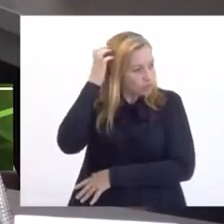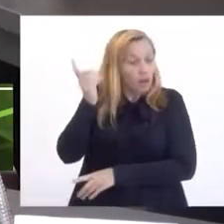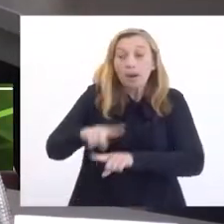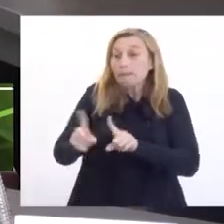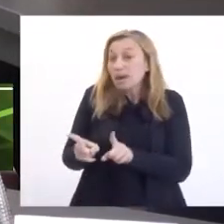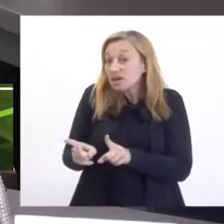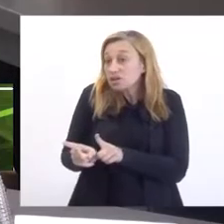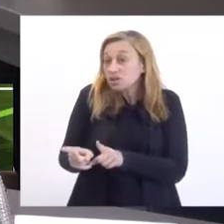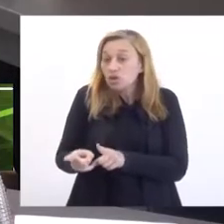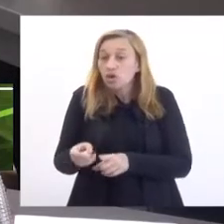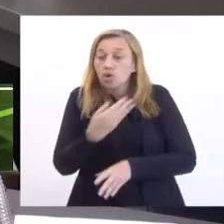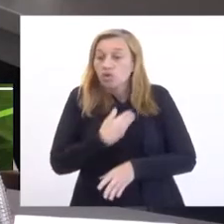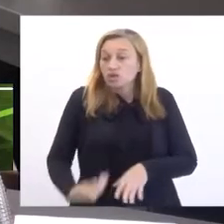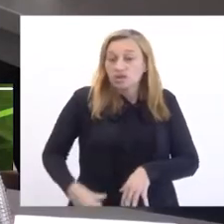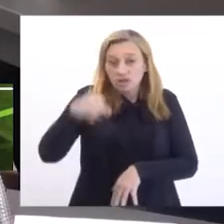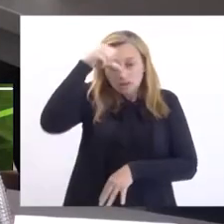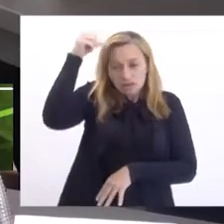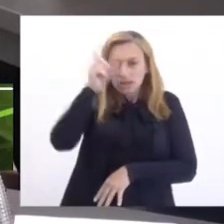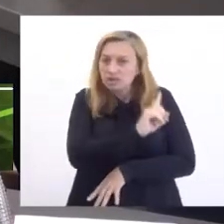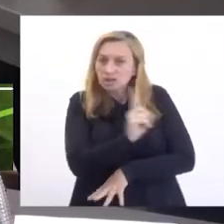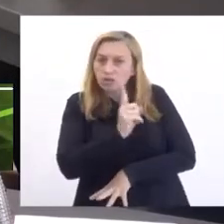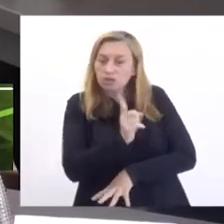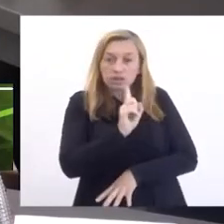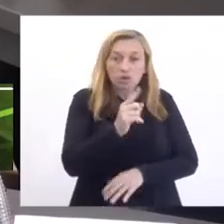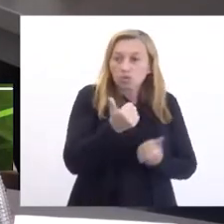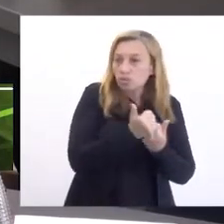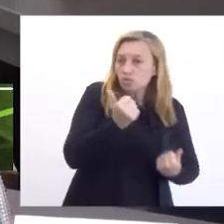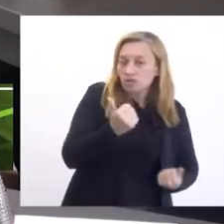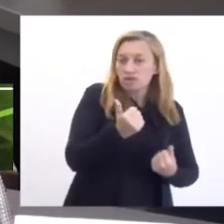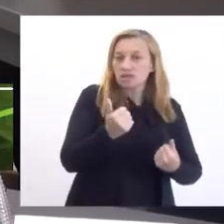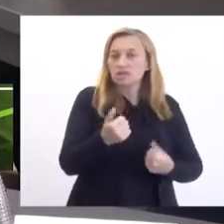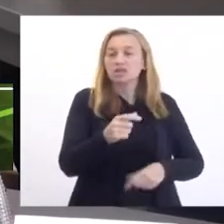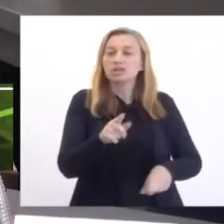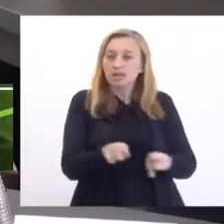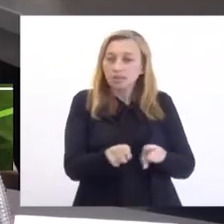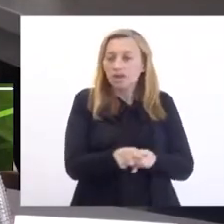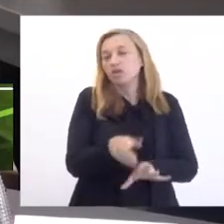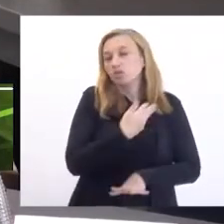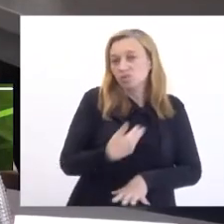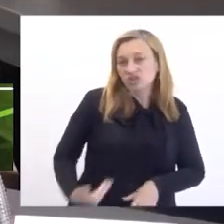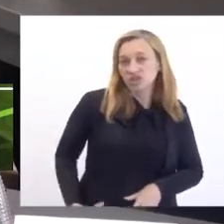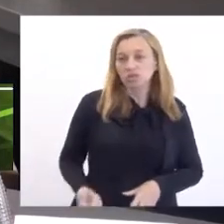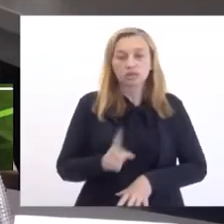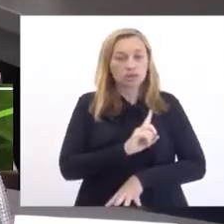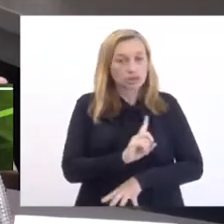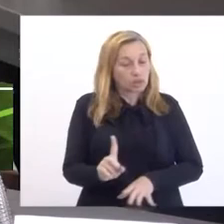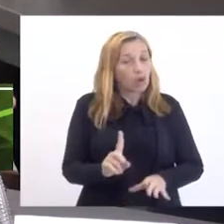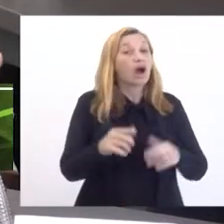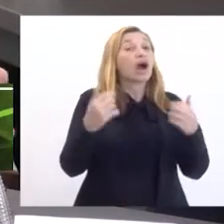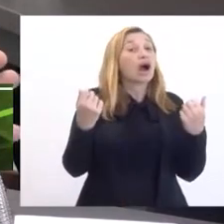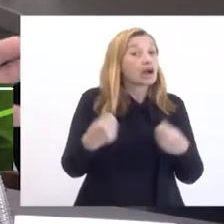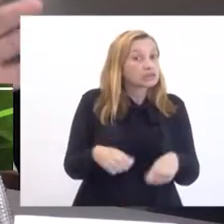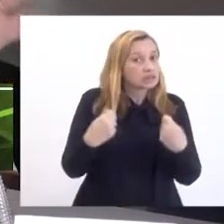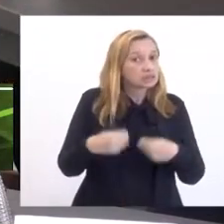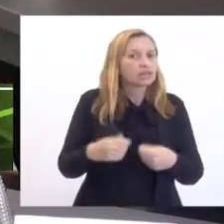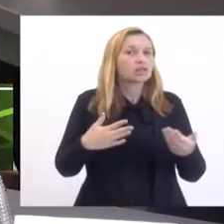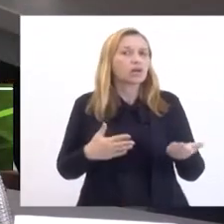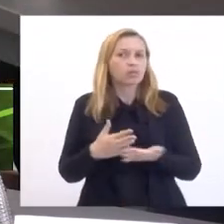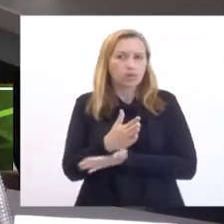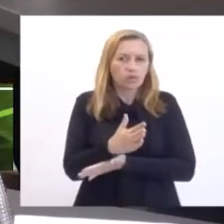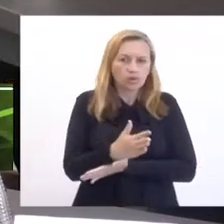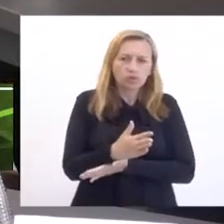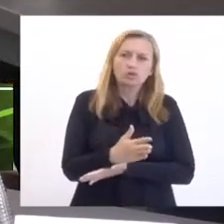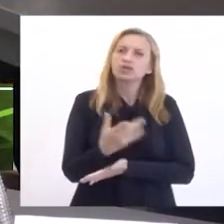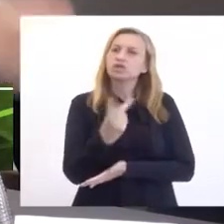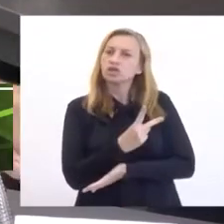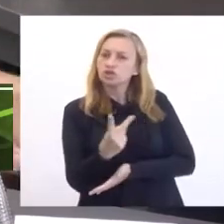governador Cláudio Castro, não. Nem como vice, tampouco como governador. Então, a necessidade da aprovação